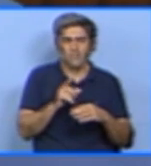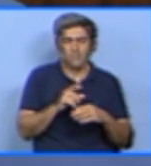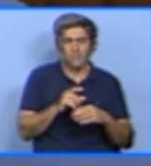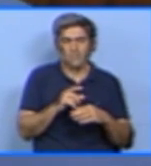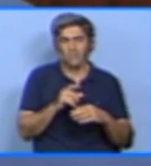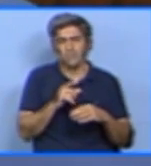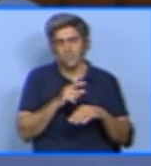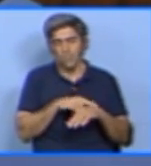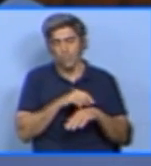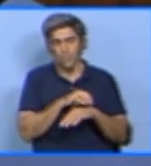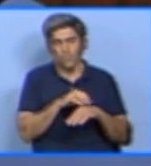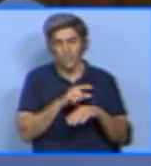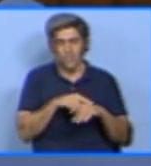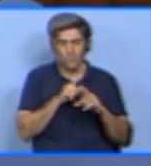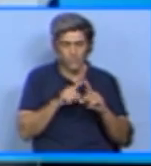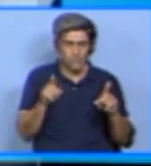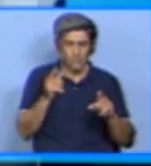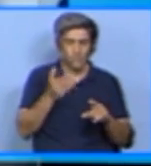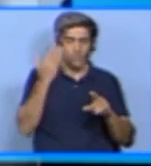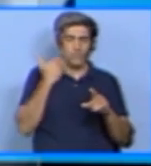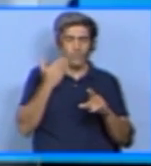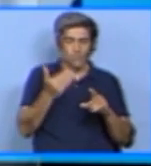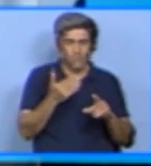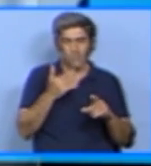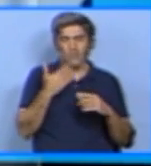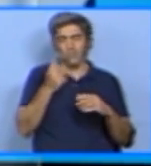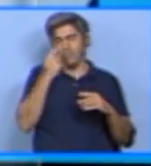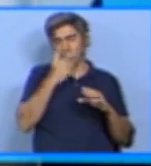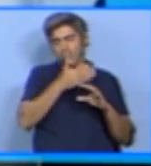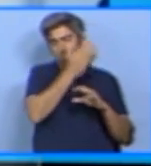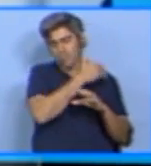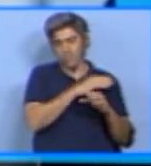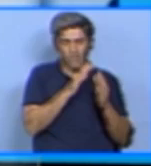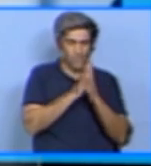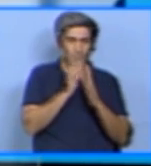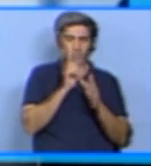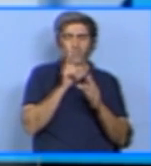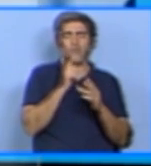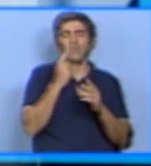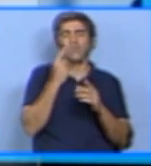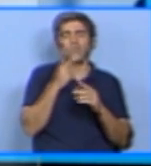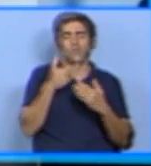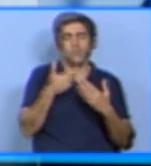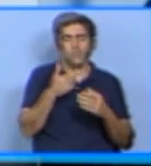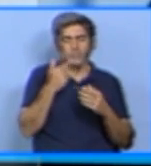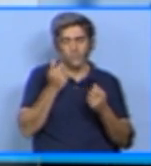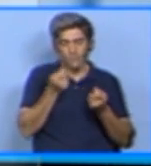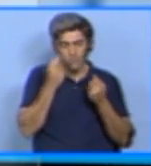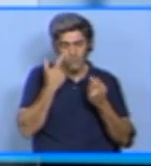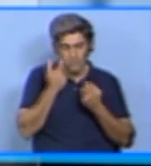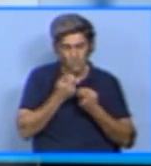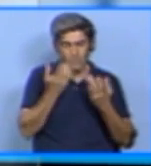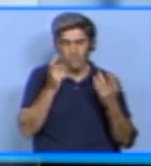só que com um tempo diferente, porque é preciso, porque as coisas, a história lá vai, só que Deus não é um imediatista que resolve as